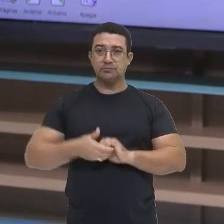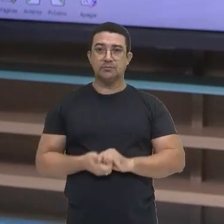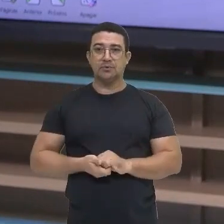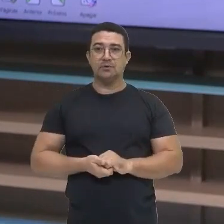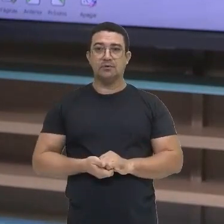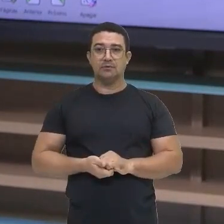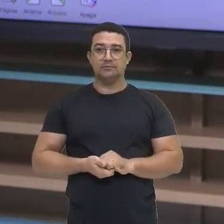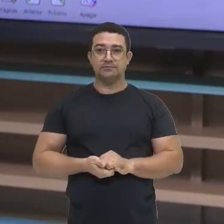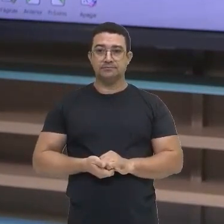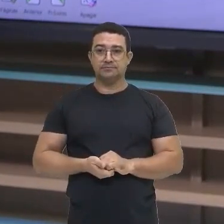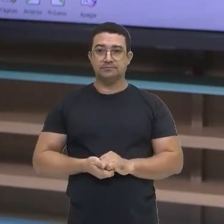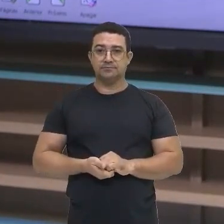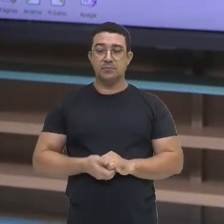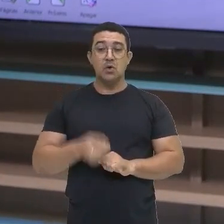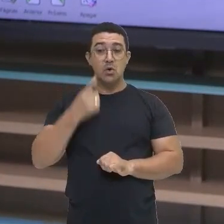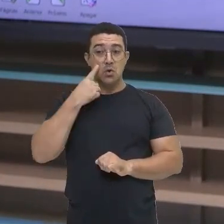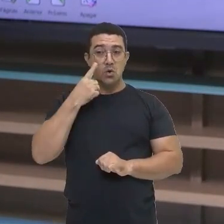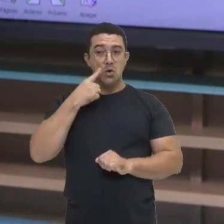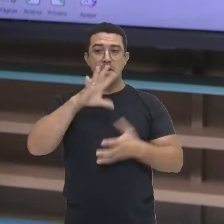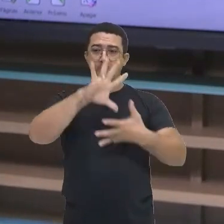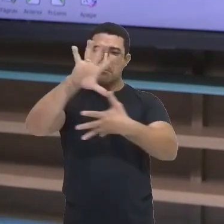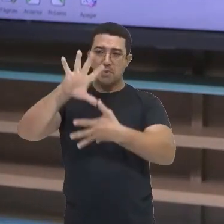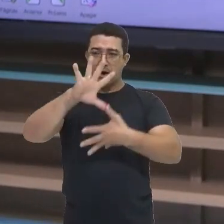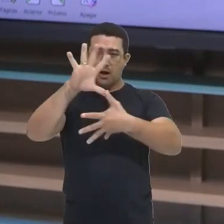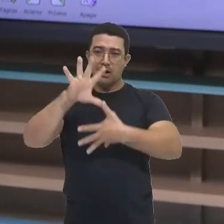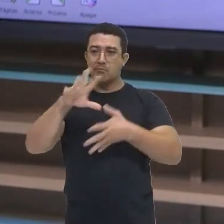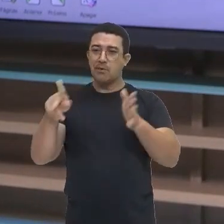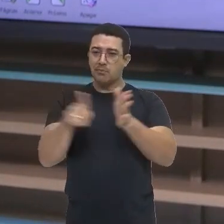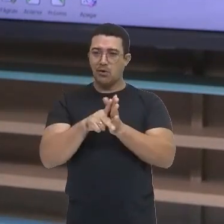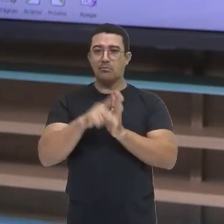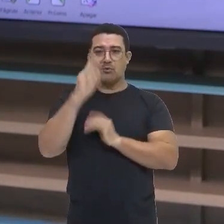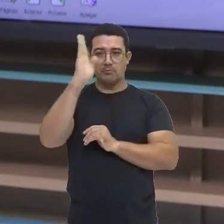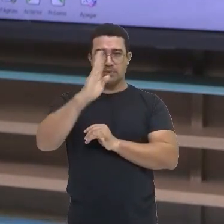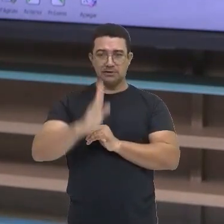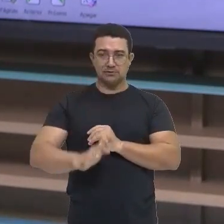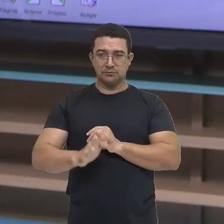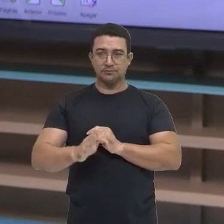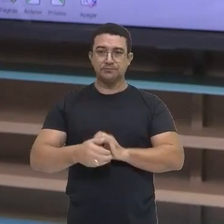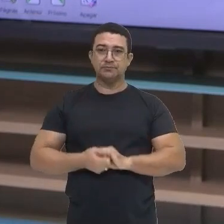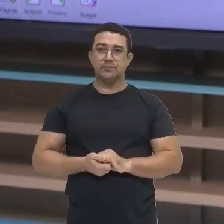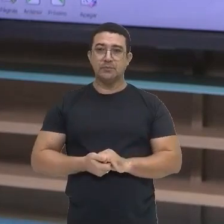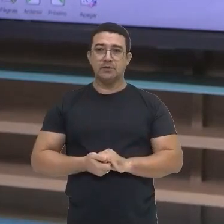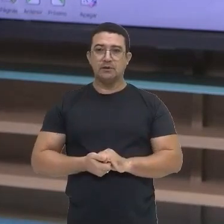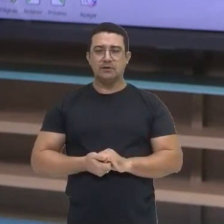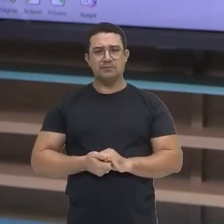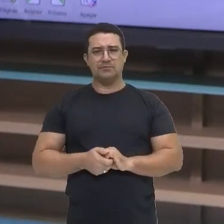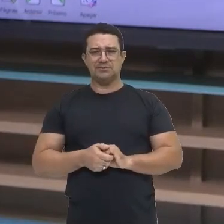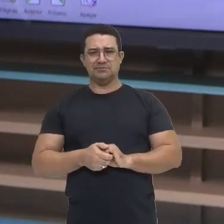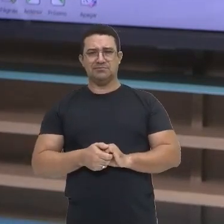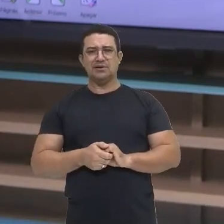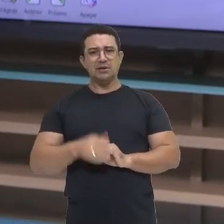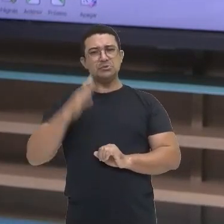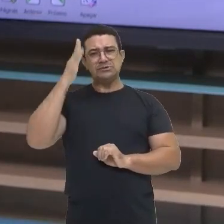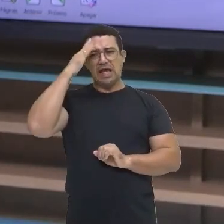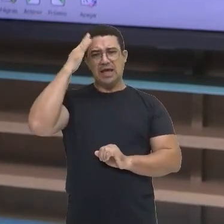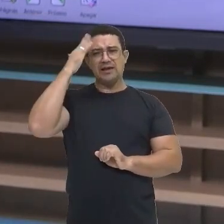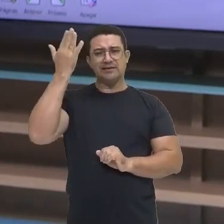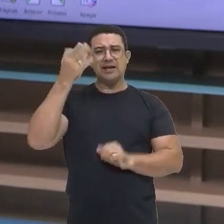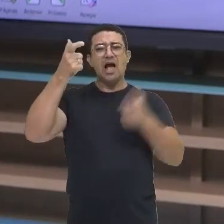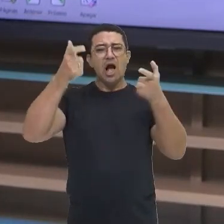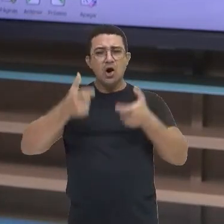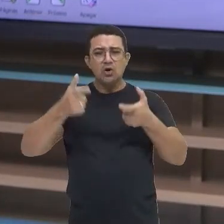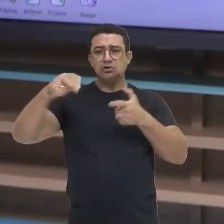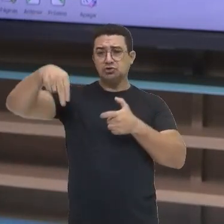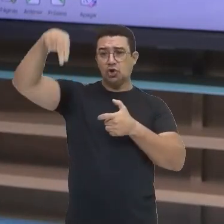do Brasil, que era o primeiro que a gente tinha, que dava só a setinha do lado norte. Você pode olhar assim, pô, professor, mas eu sei aonde